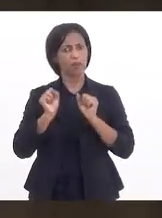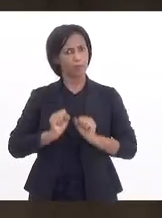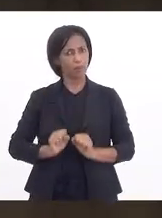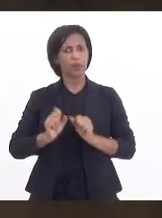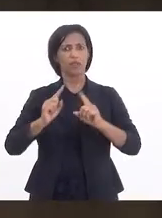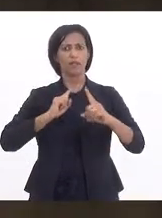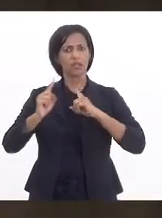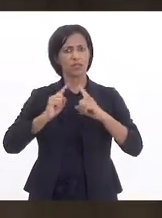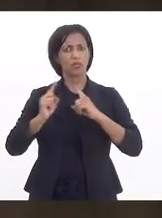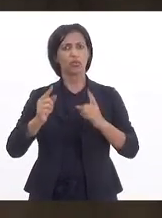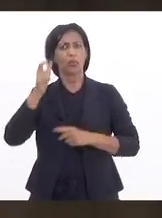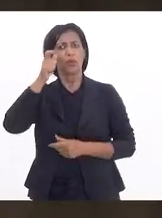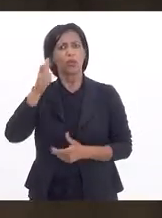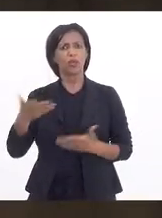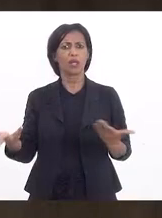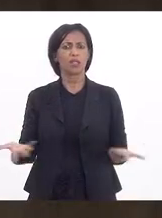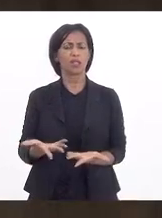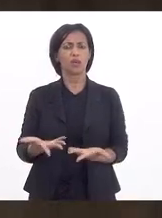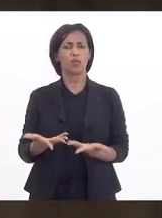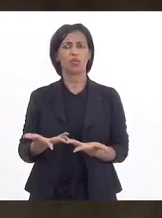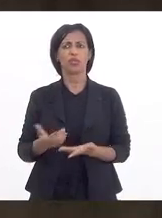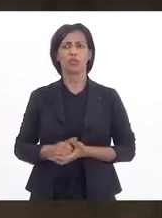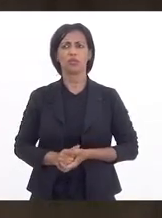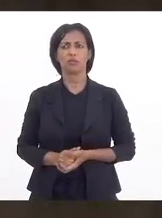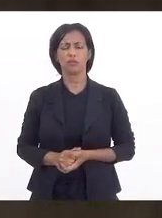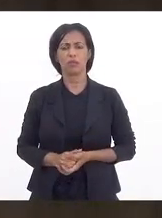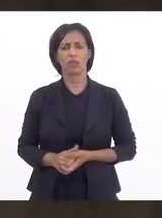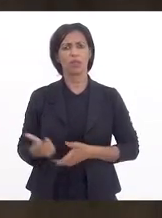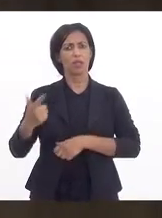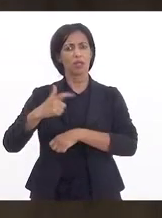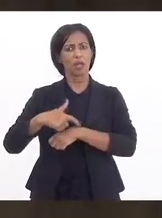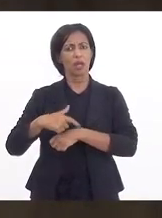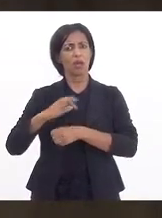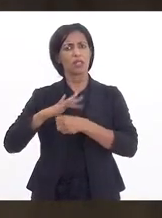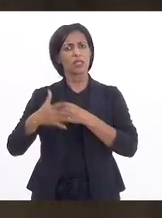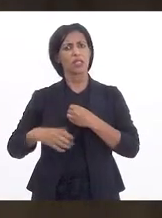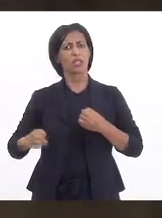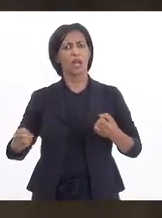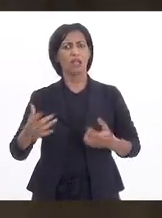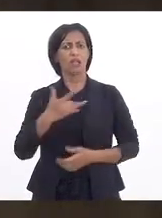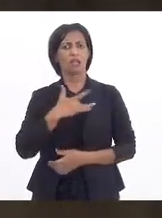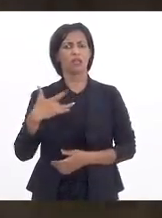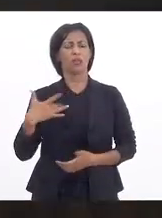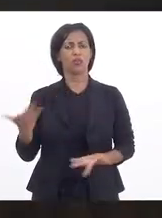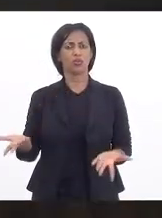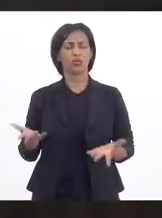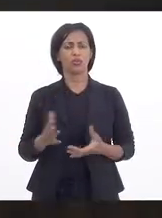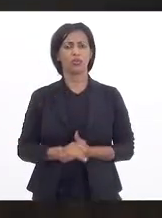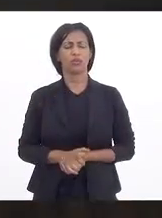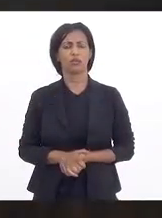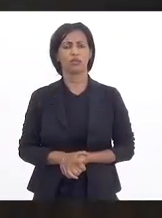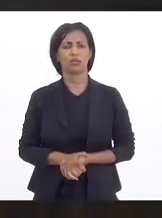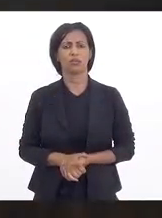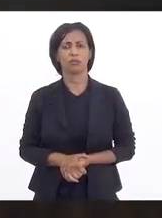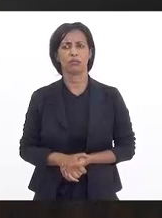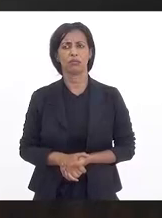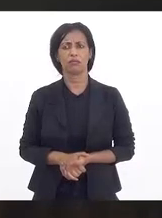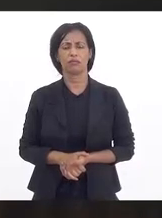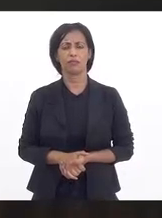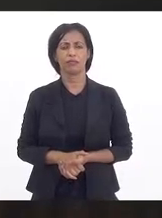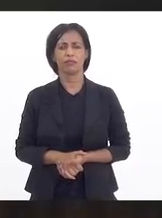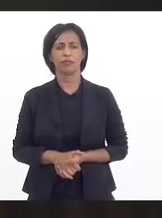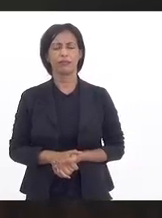poder fazer logo a discussão do que interessa hoje que a questão do tema sanitário Obrigado por exemplo Alexandre que na porta